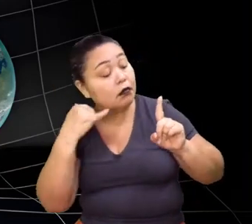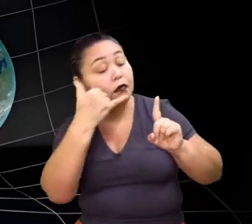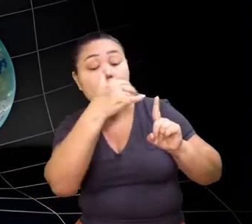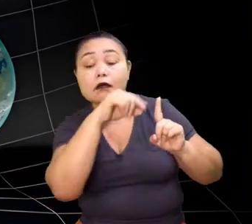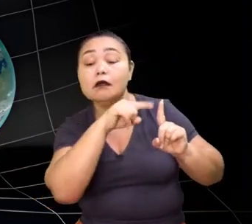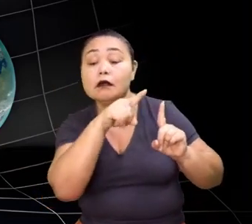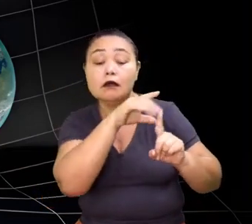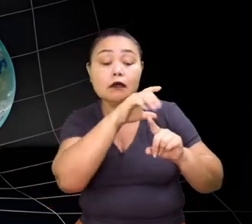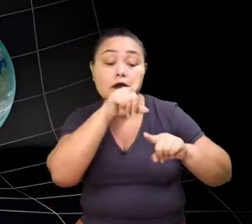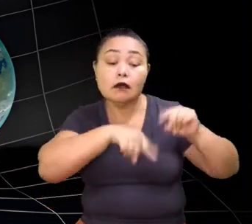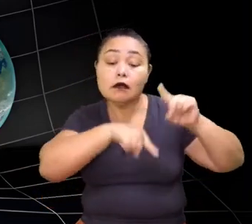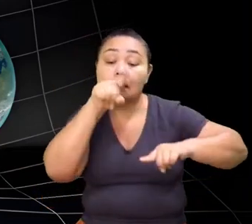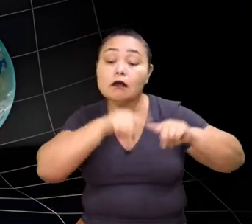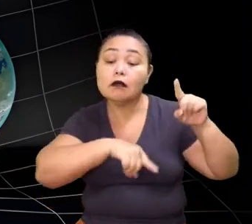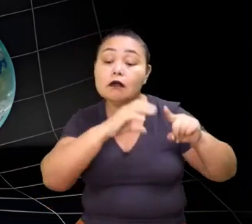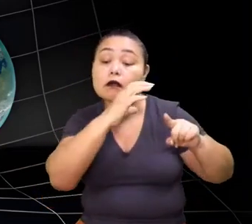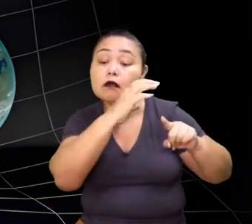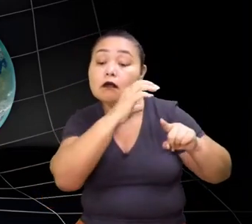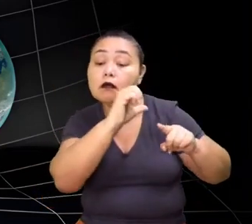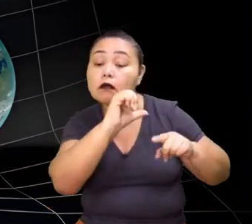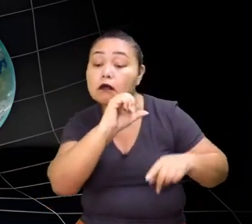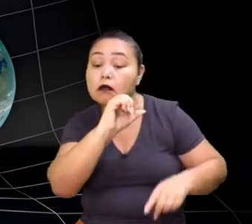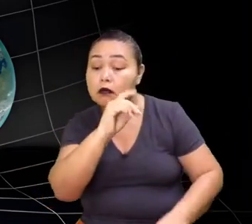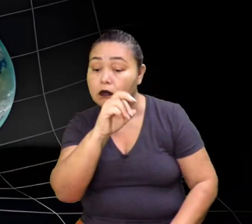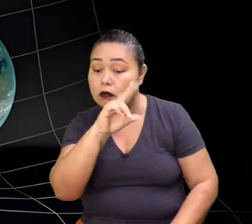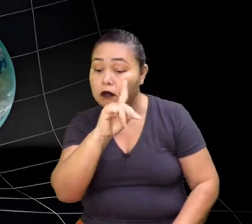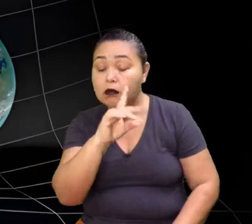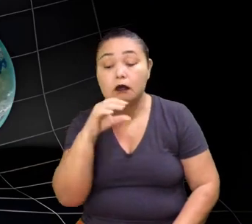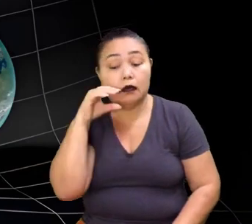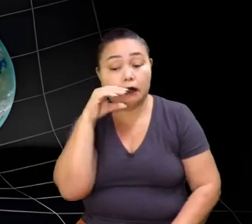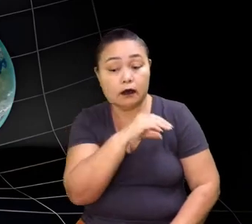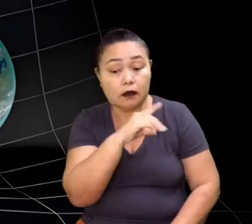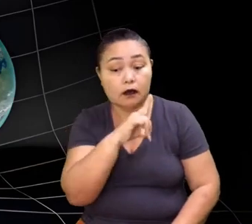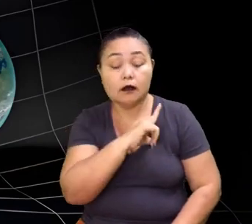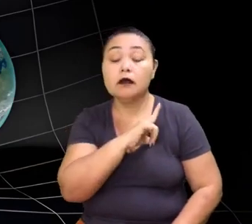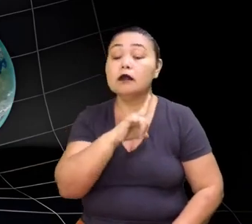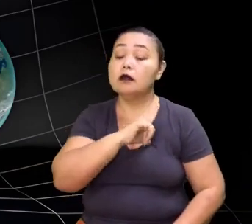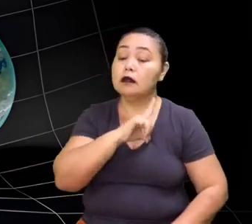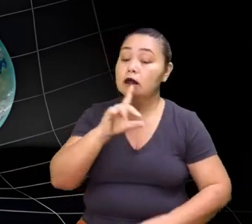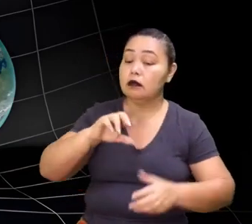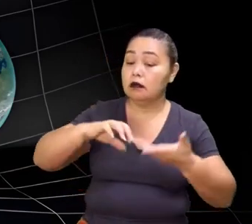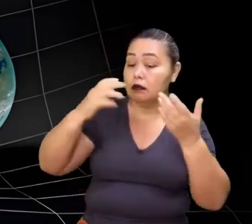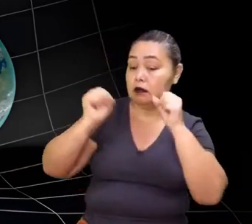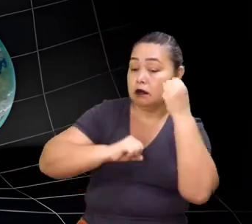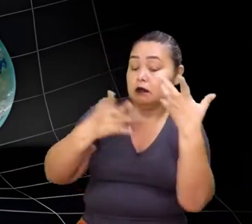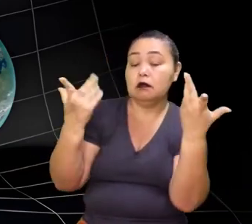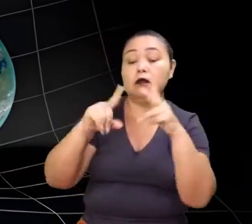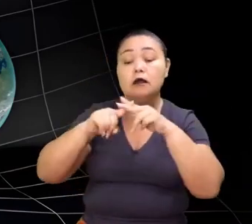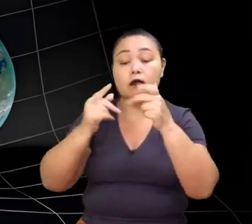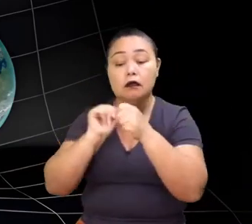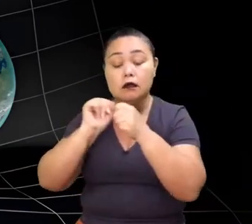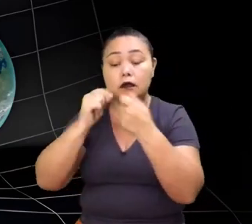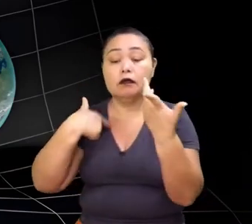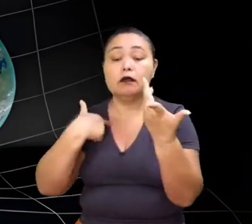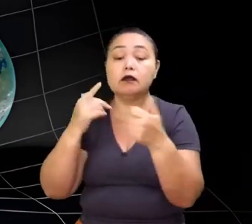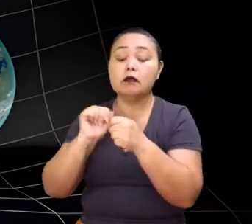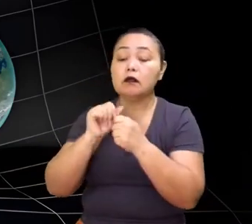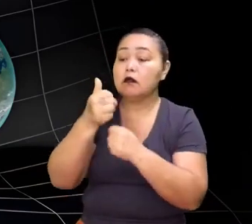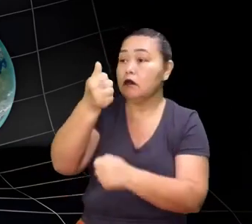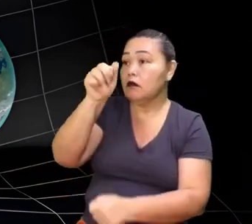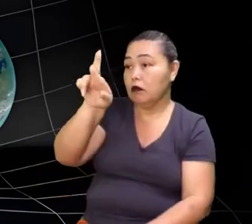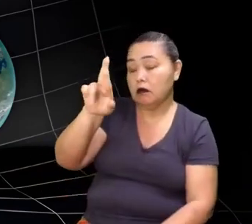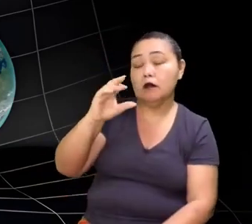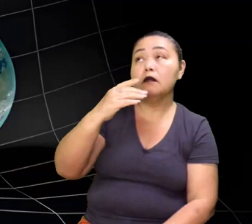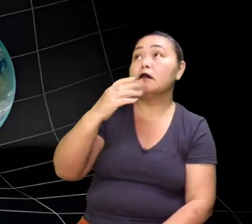corpo quente espontaneamente para fazer isso nós temos aparelhos né mecânicos máquinas térmicas o ar condicionado